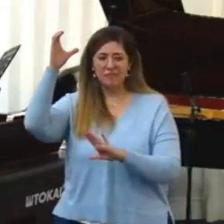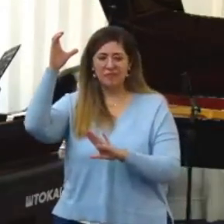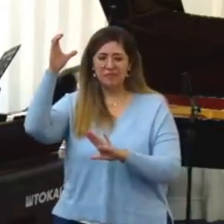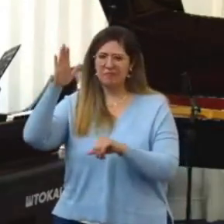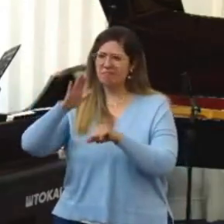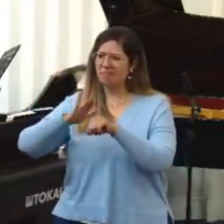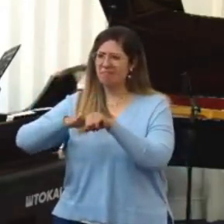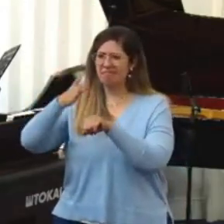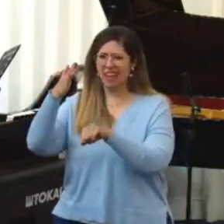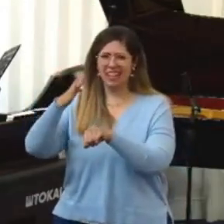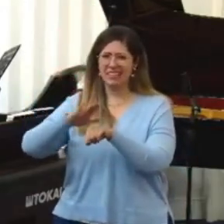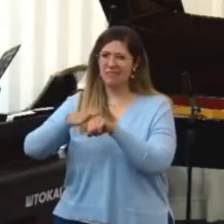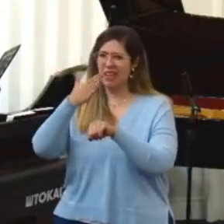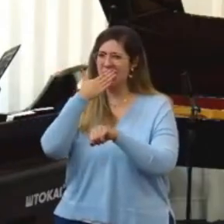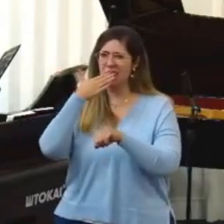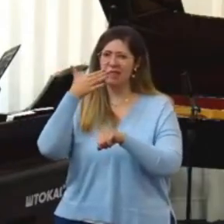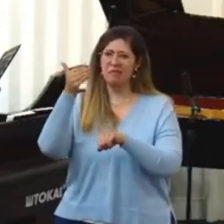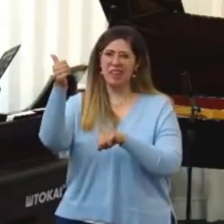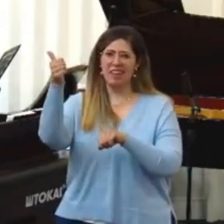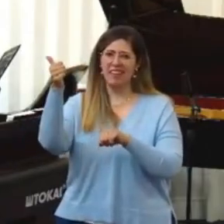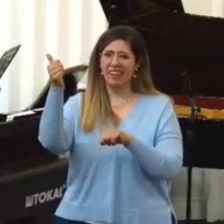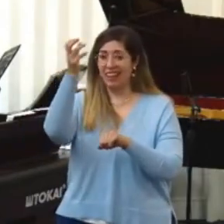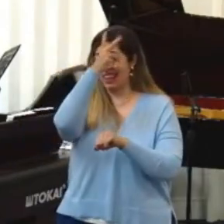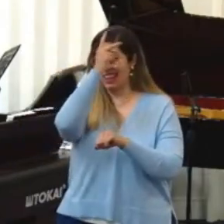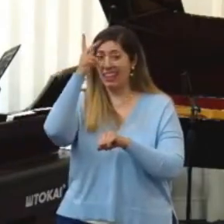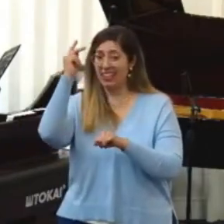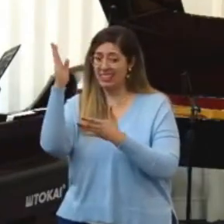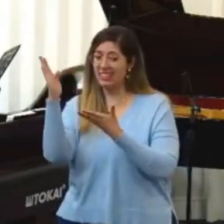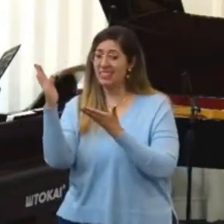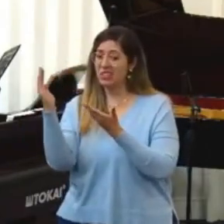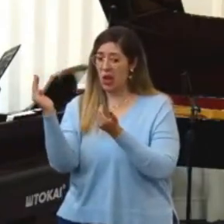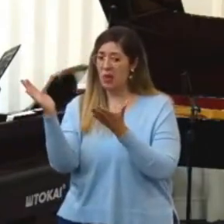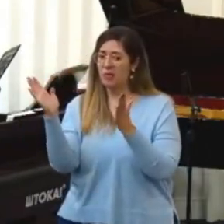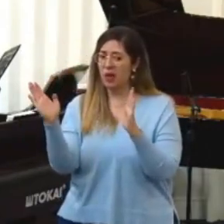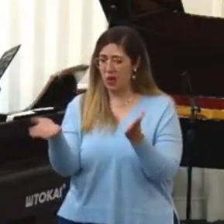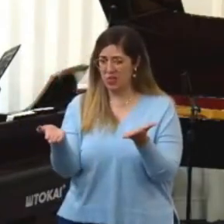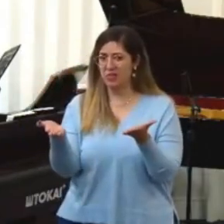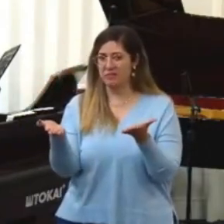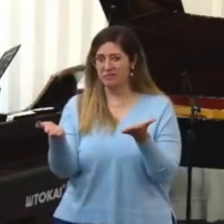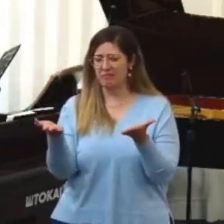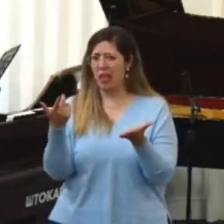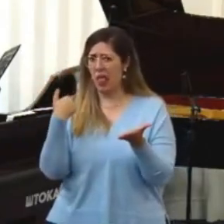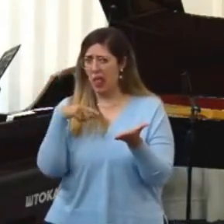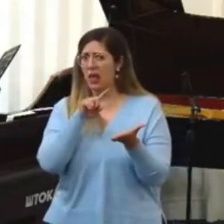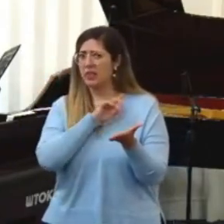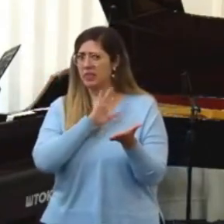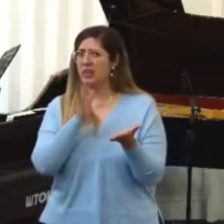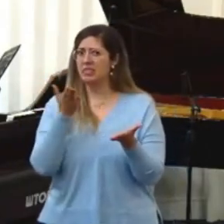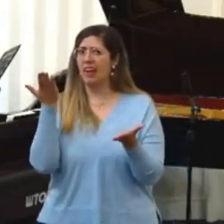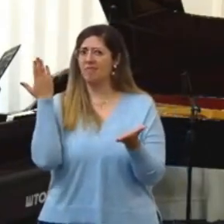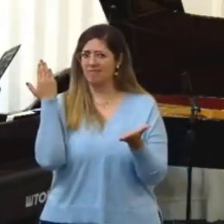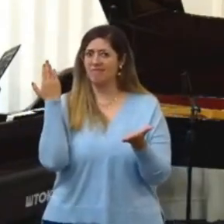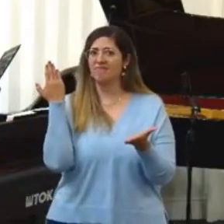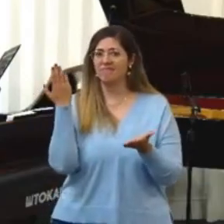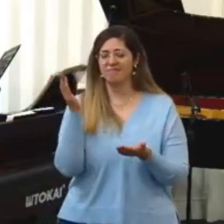serão melhores do que muito adolescente e jovem que nós já conhecemos e que talvez nós tenhamos sido.